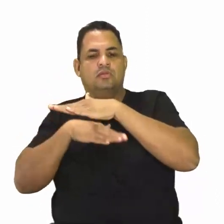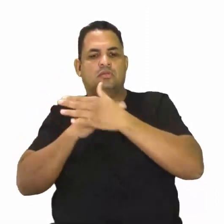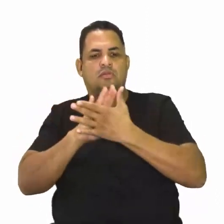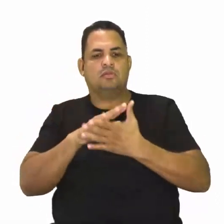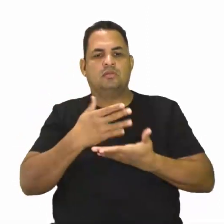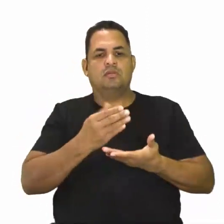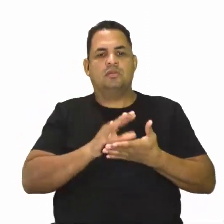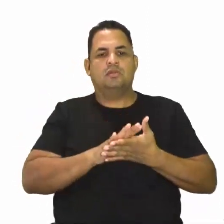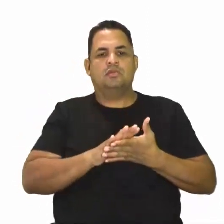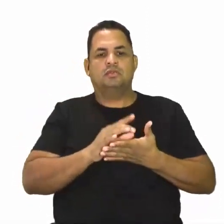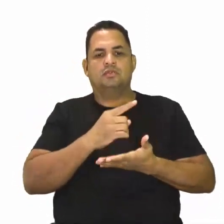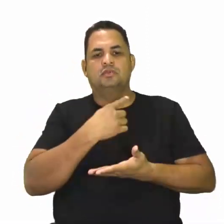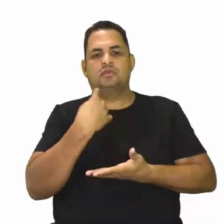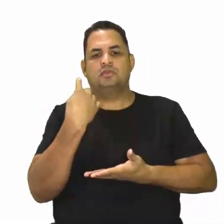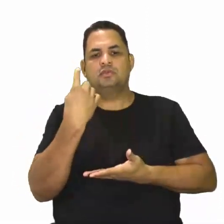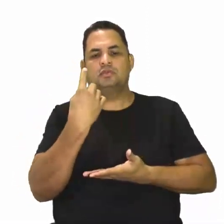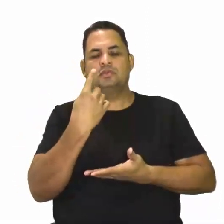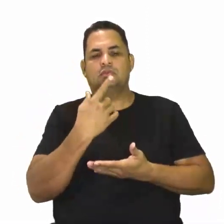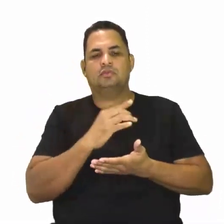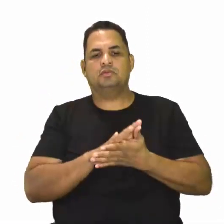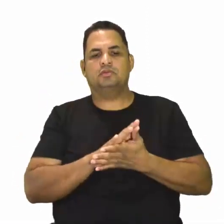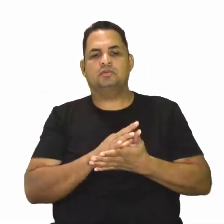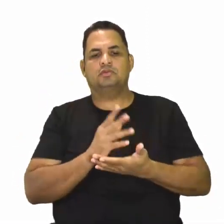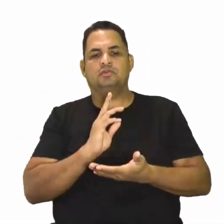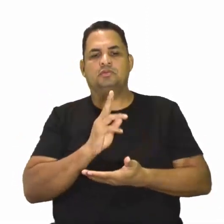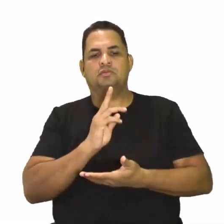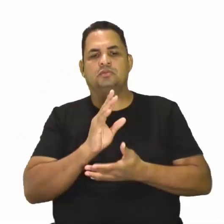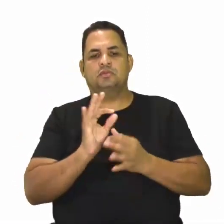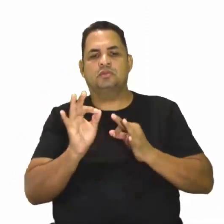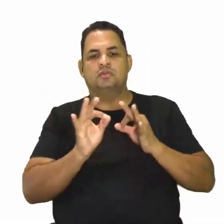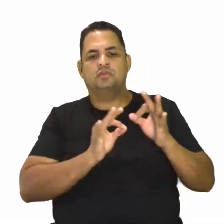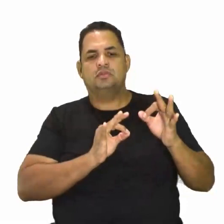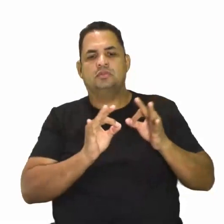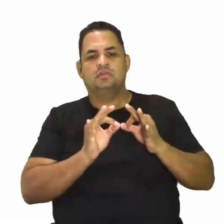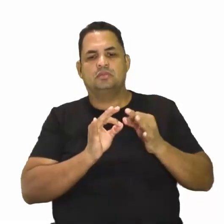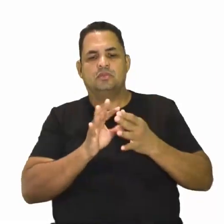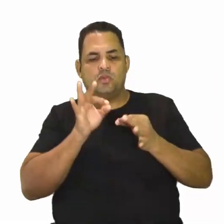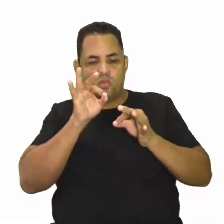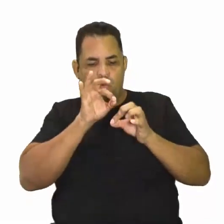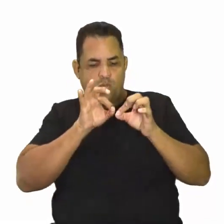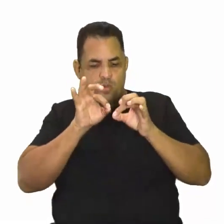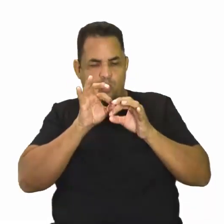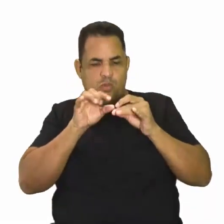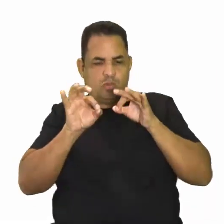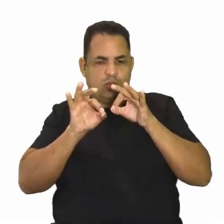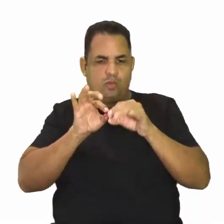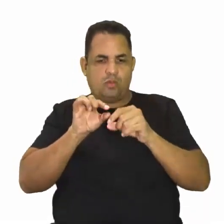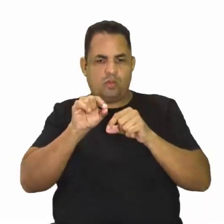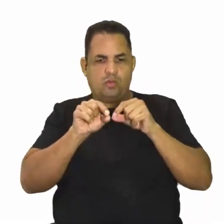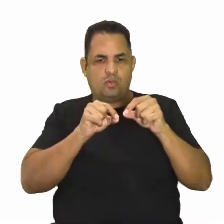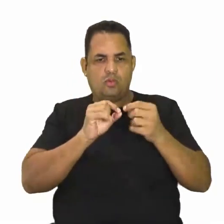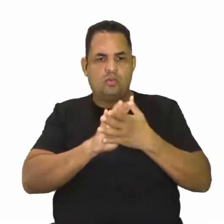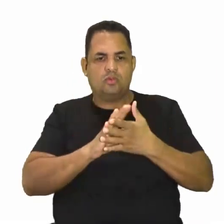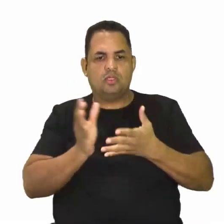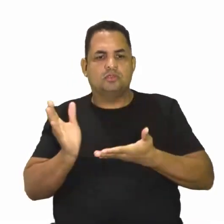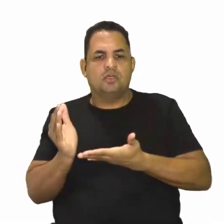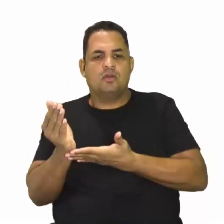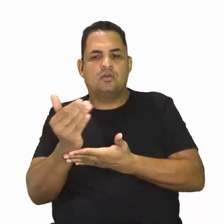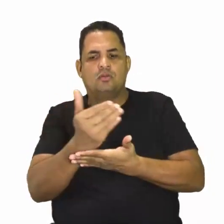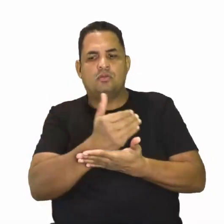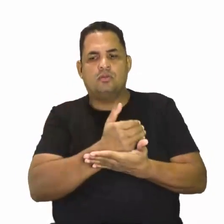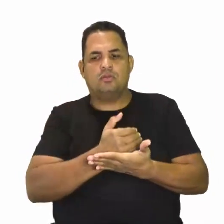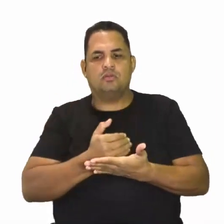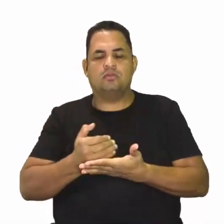né? Nós vimos isso, o processo de formação do grão, processo de formação, as colheitas,